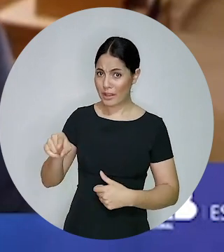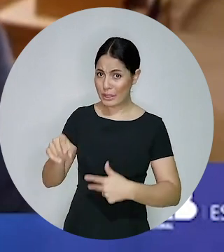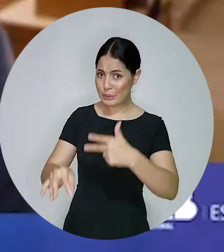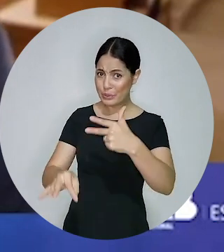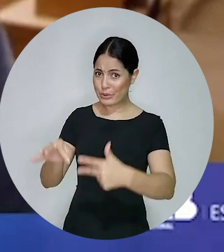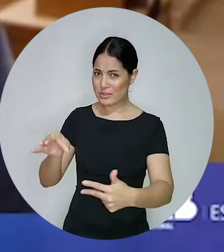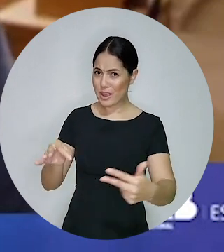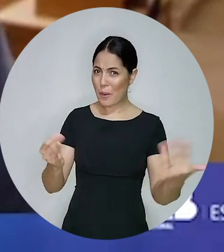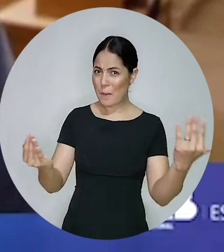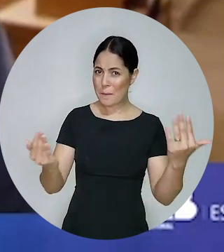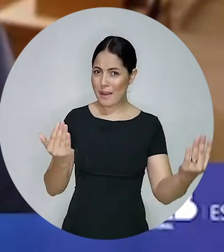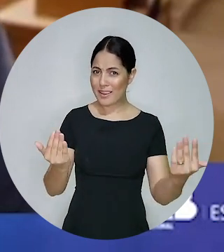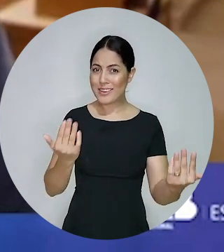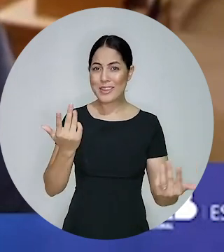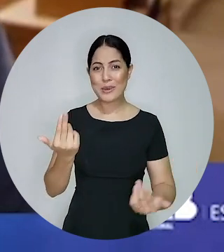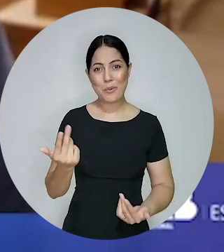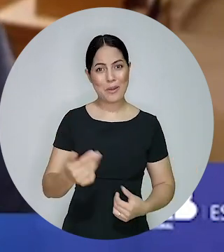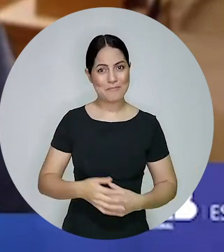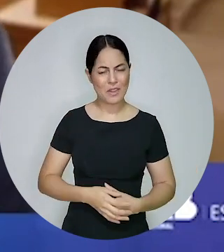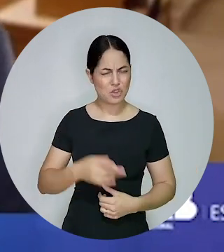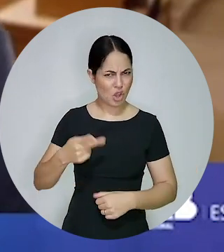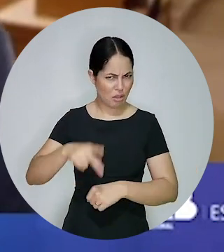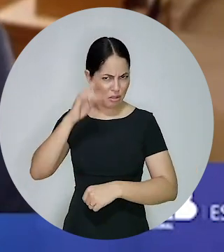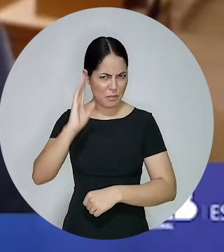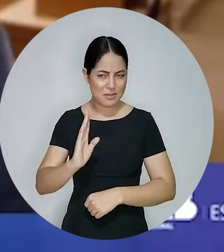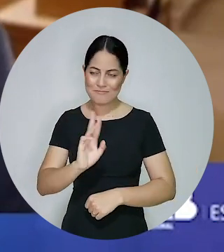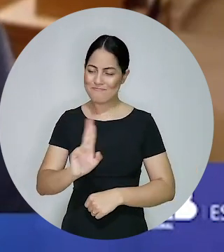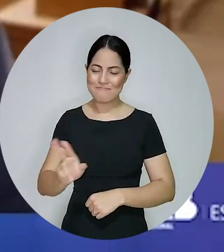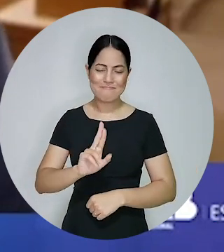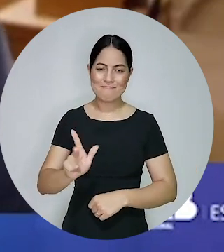gente vê um problema que não é